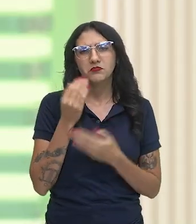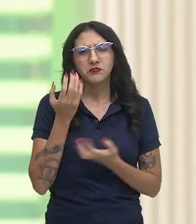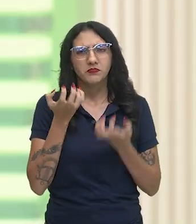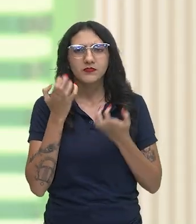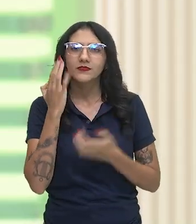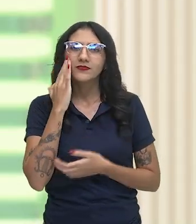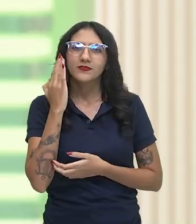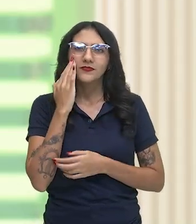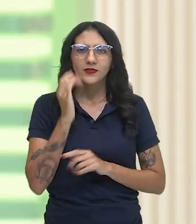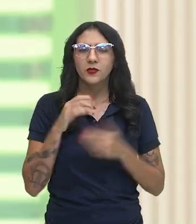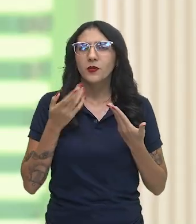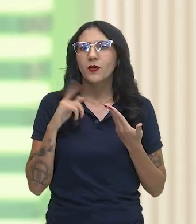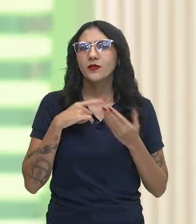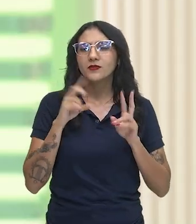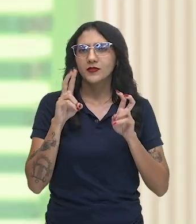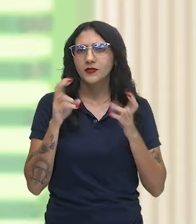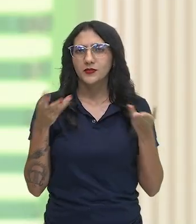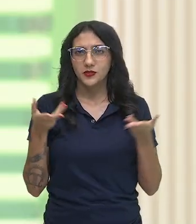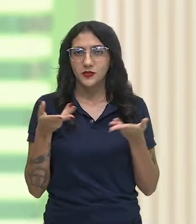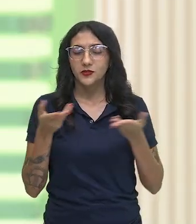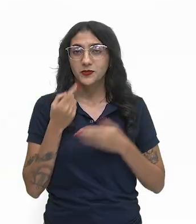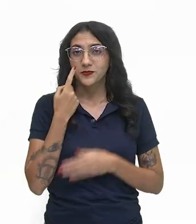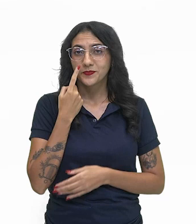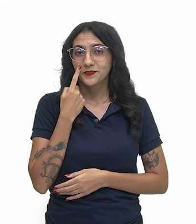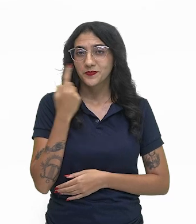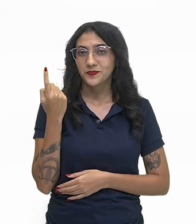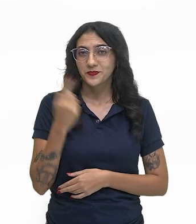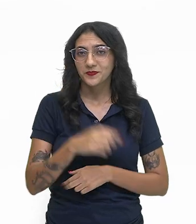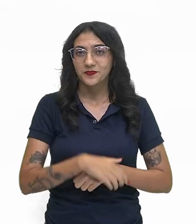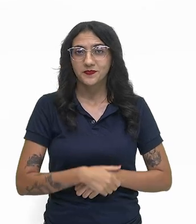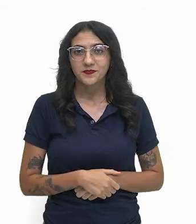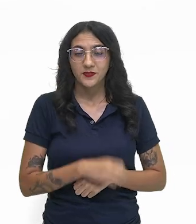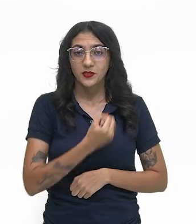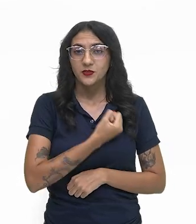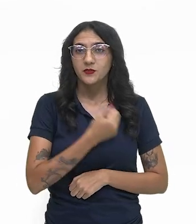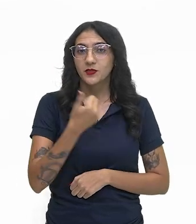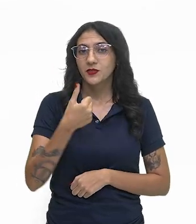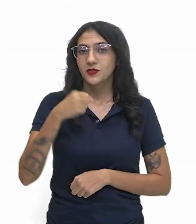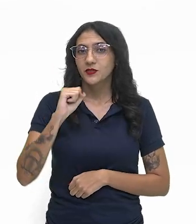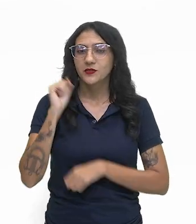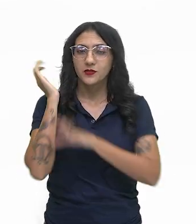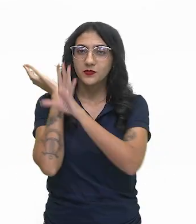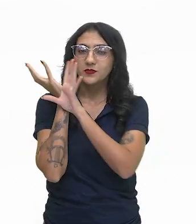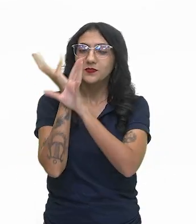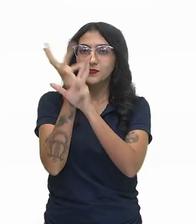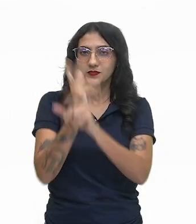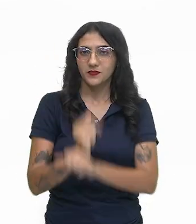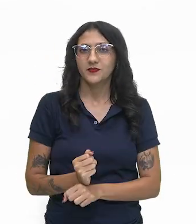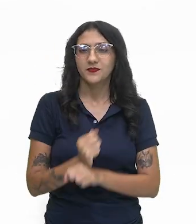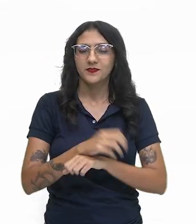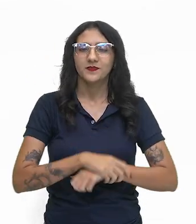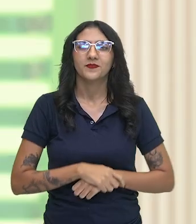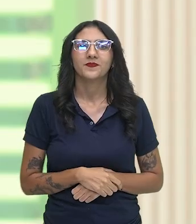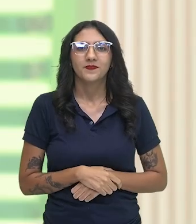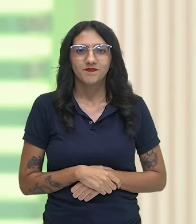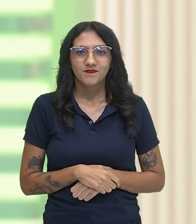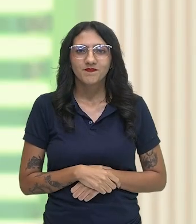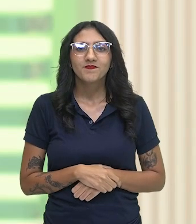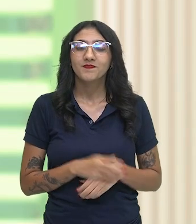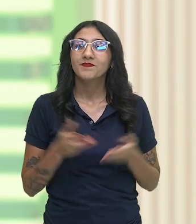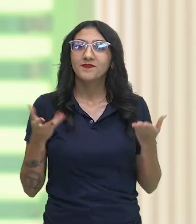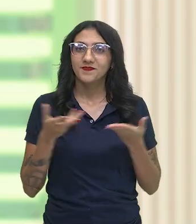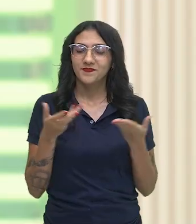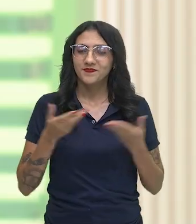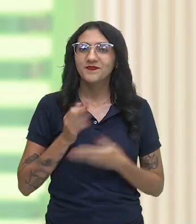para saber qual o tema da aula. Olha só, aula 18, revisão e avaliação. E